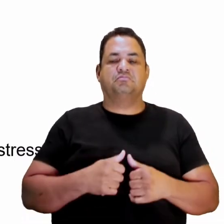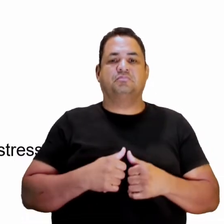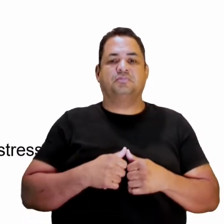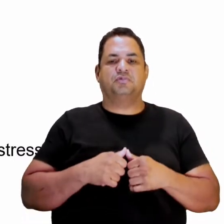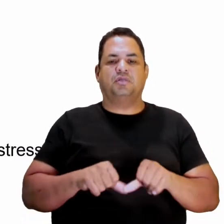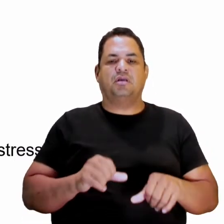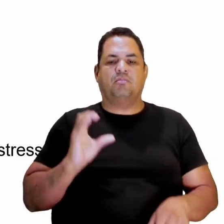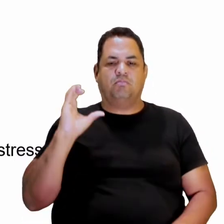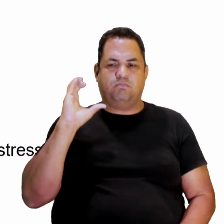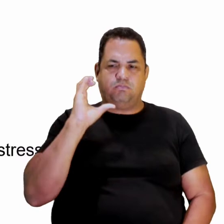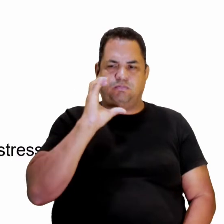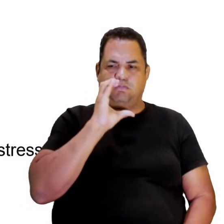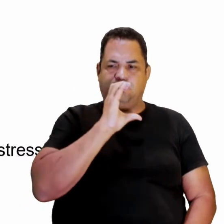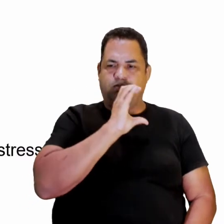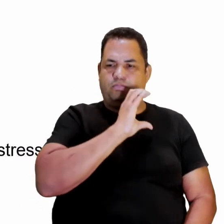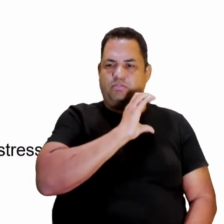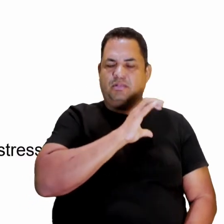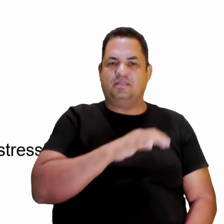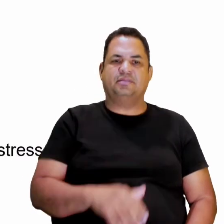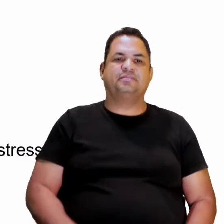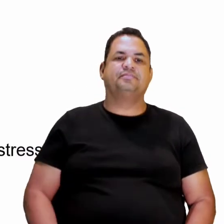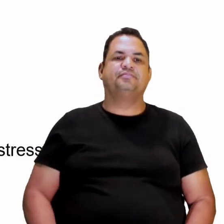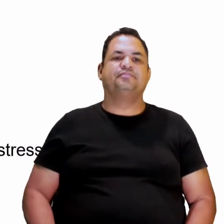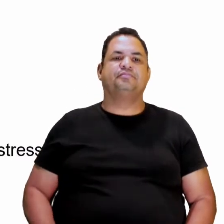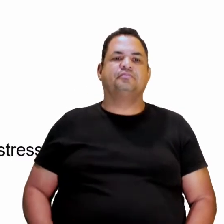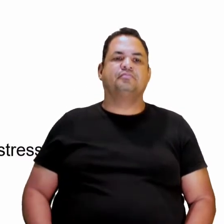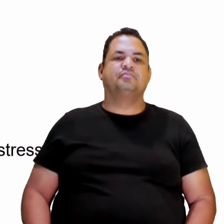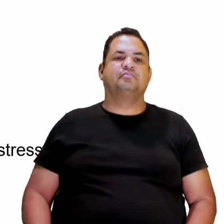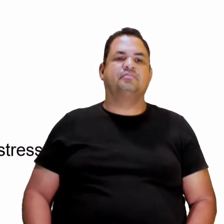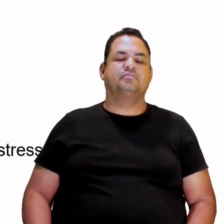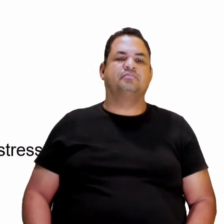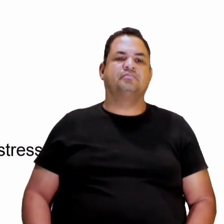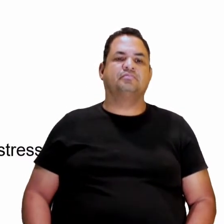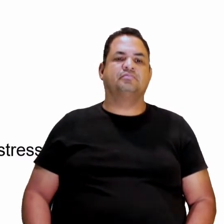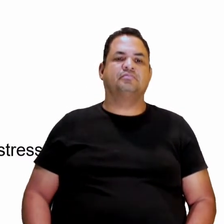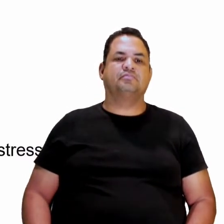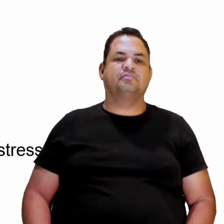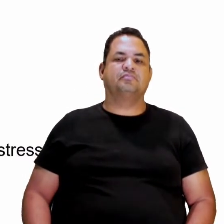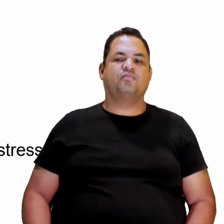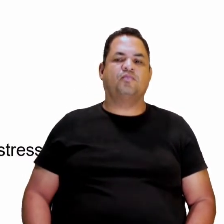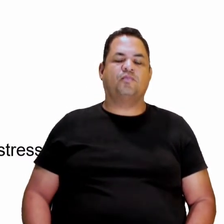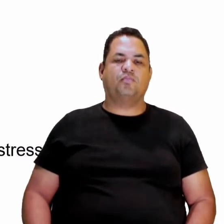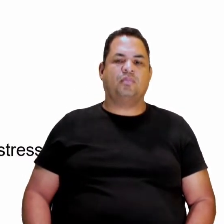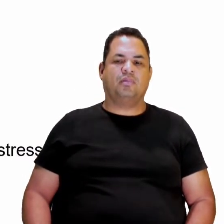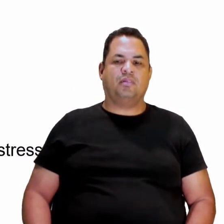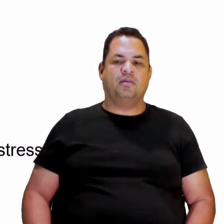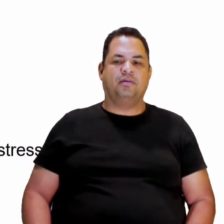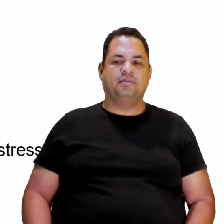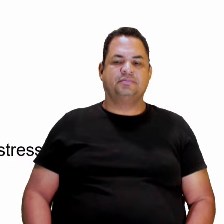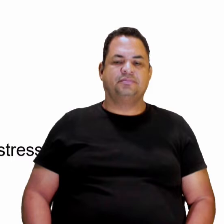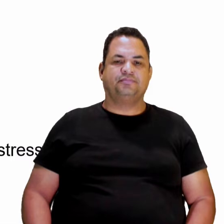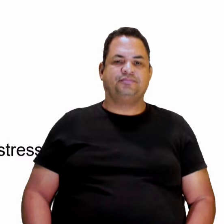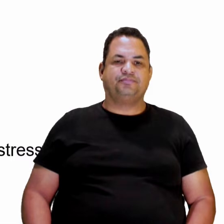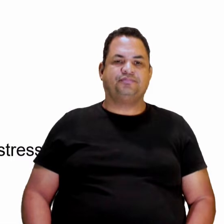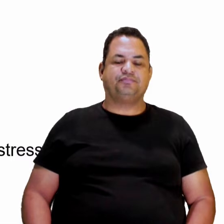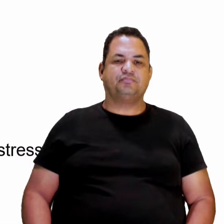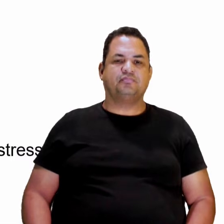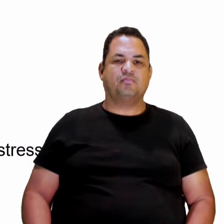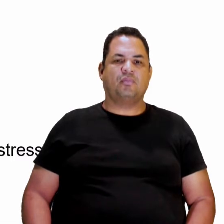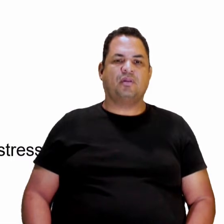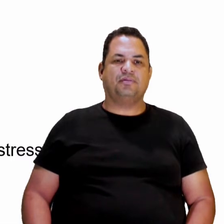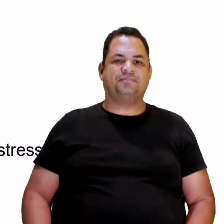quente. O mundo não, o planeta, perdão. O planeta, the earth is getting warmer. Está